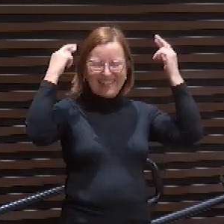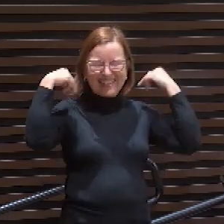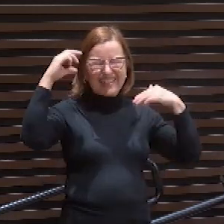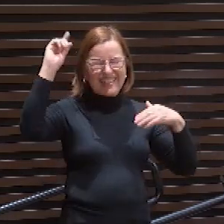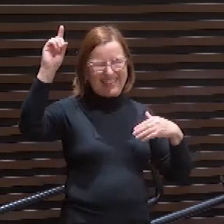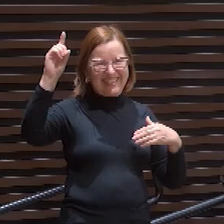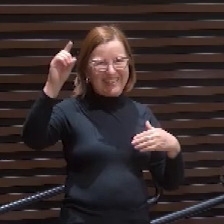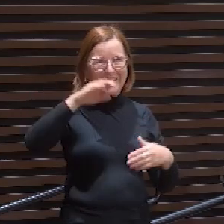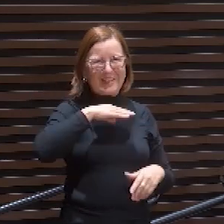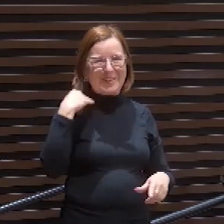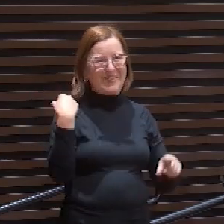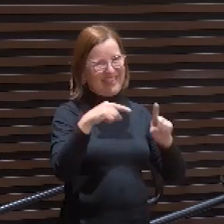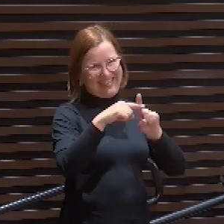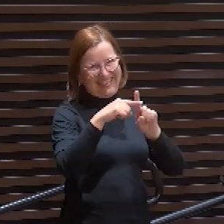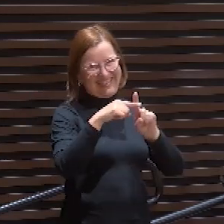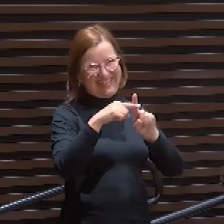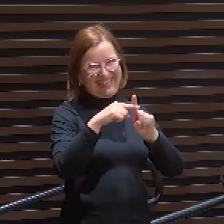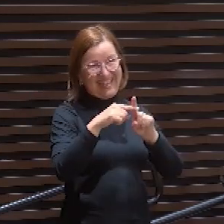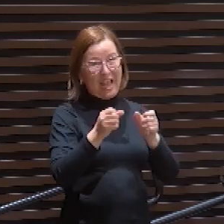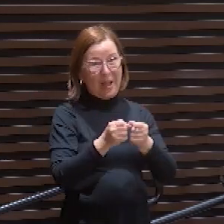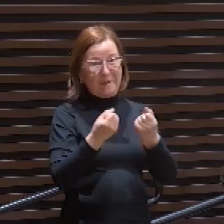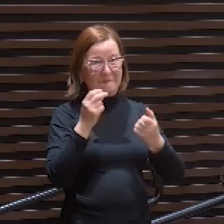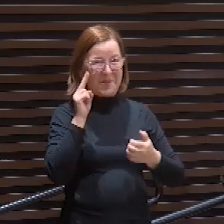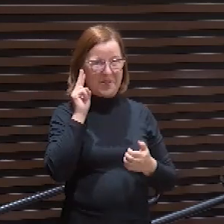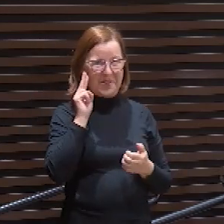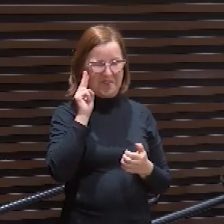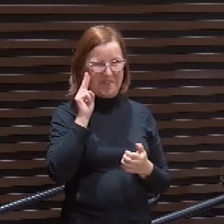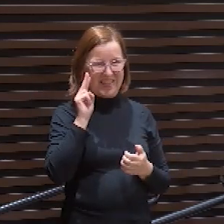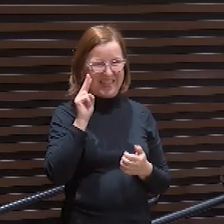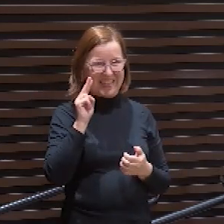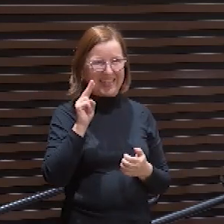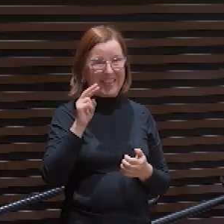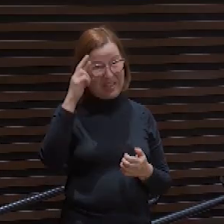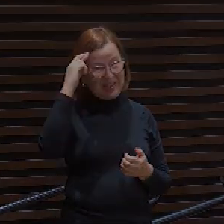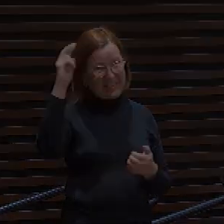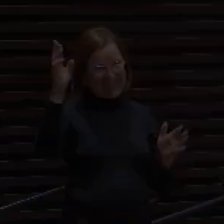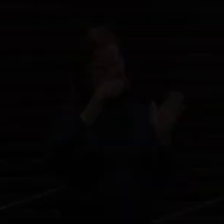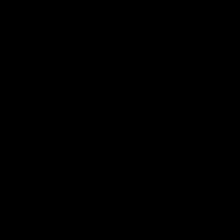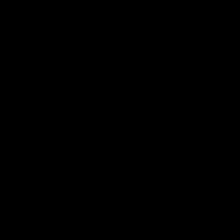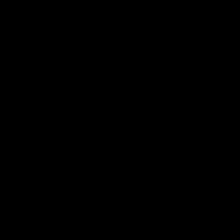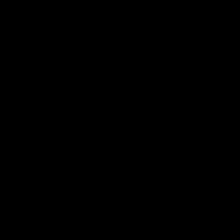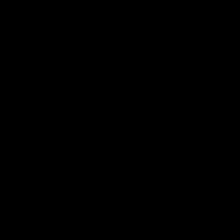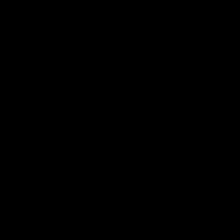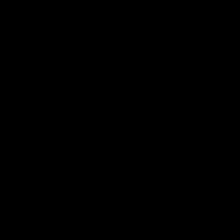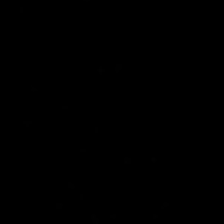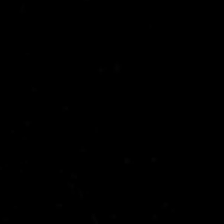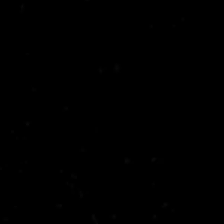foi imolado. É o pão e o vinho. É o Senhor Jesus Cristo.